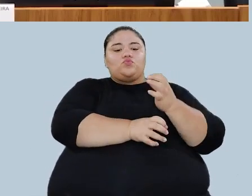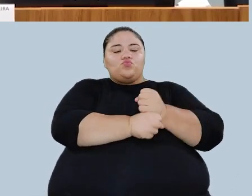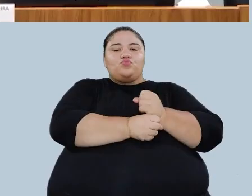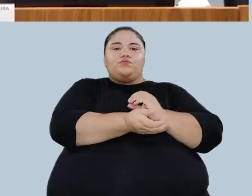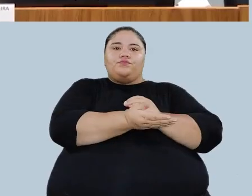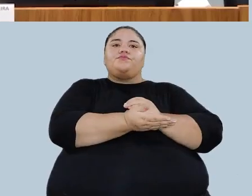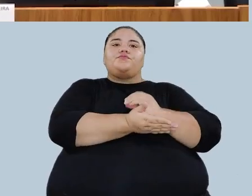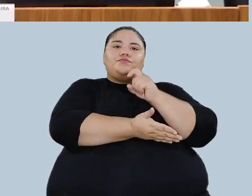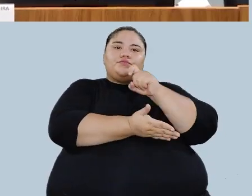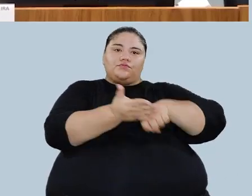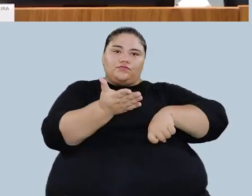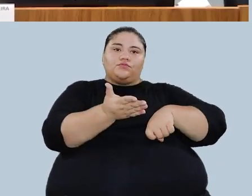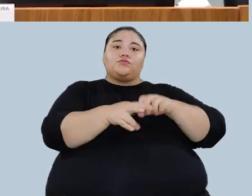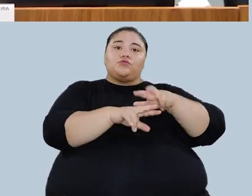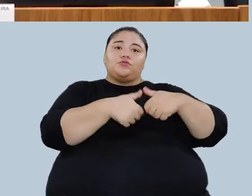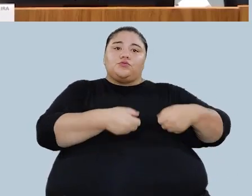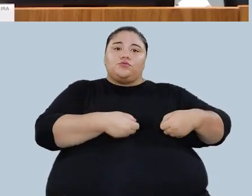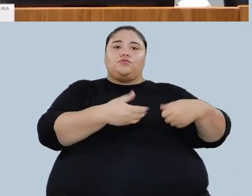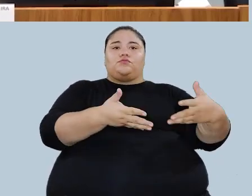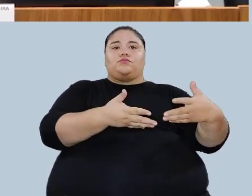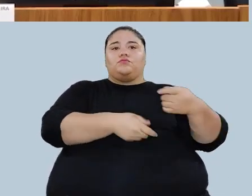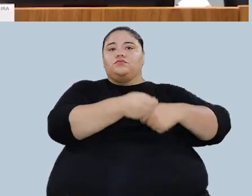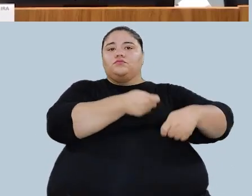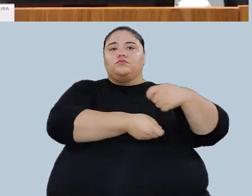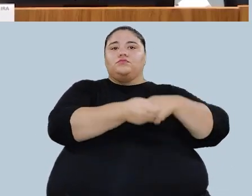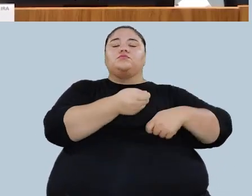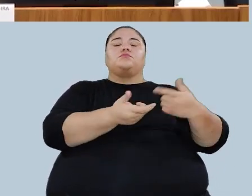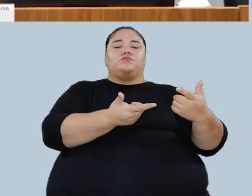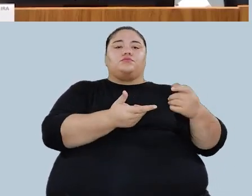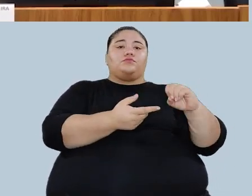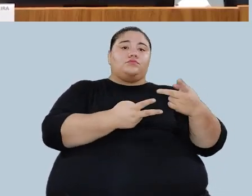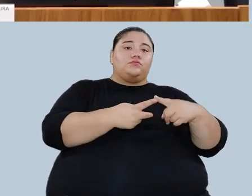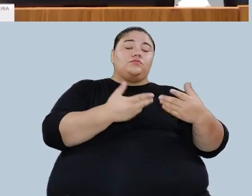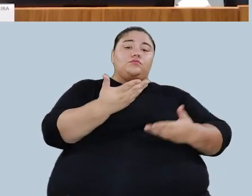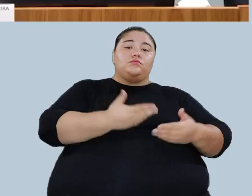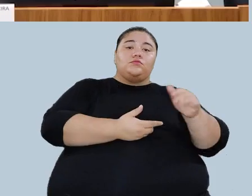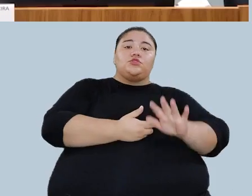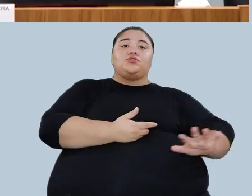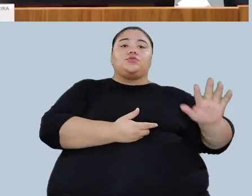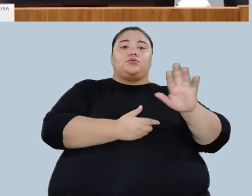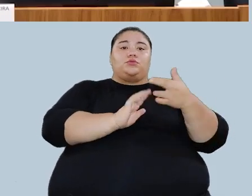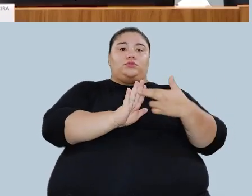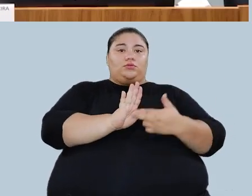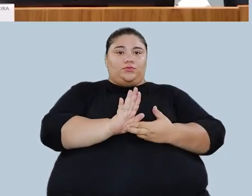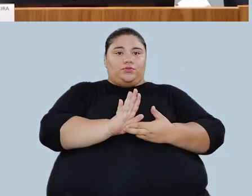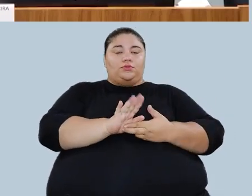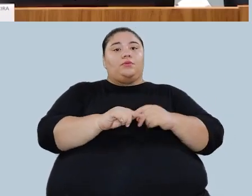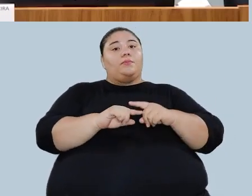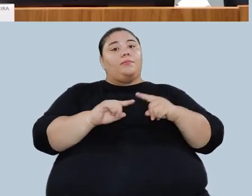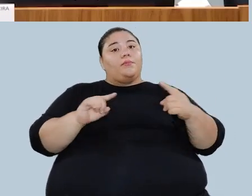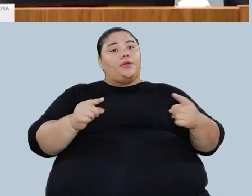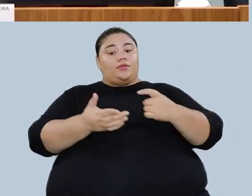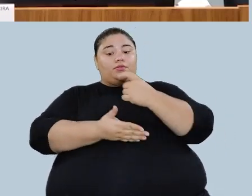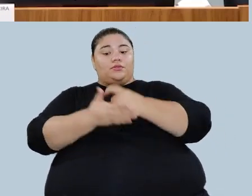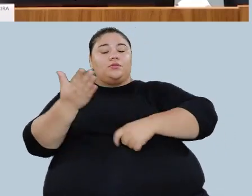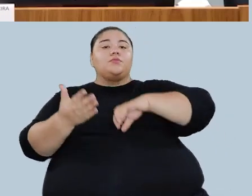da tributação sobre o consumo nas operações com bens e serviços em geral, do regime geral. No caso de